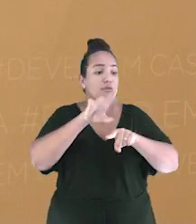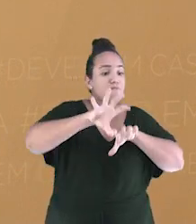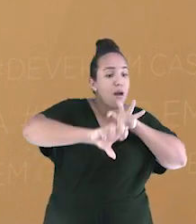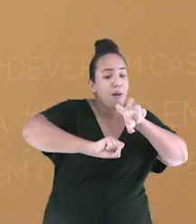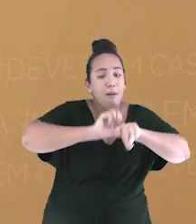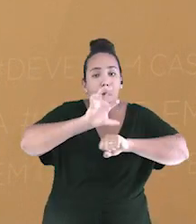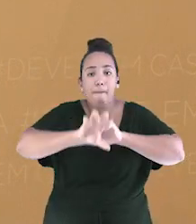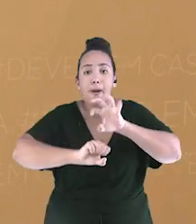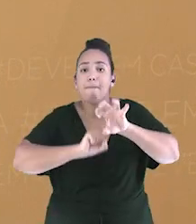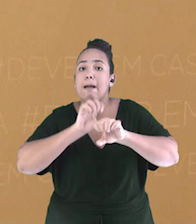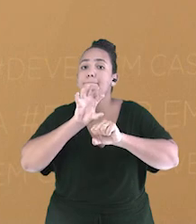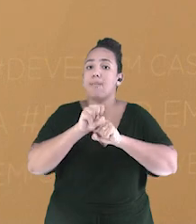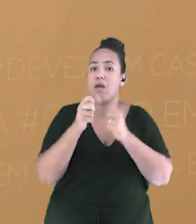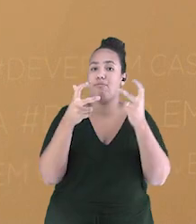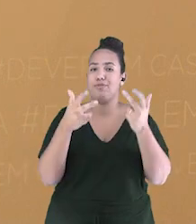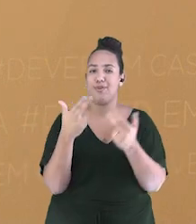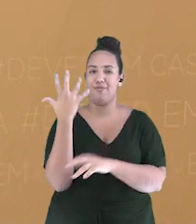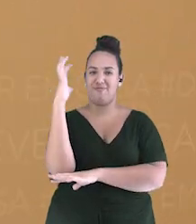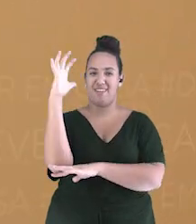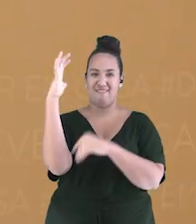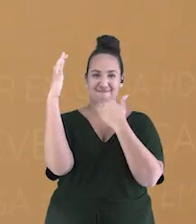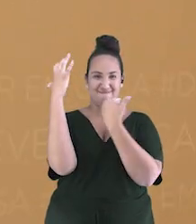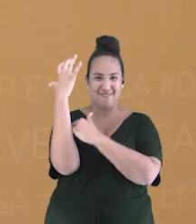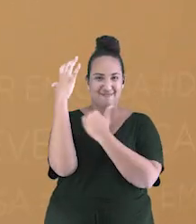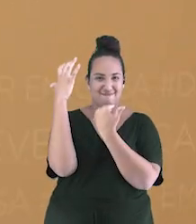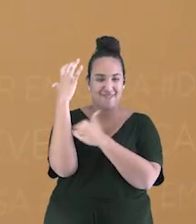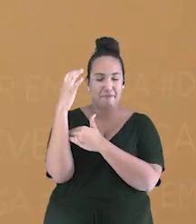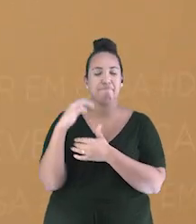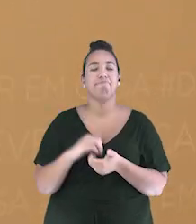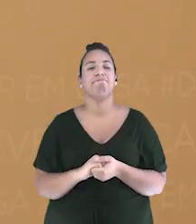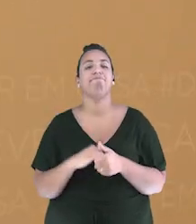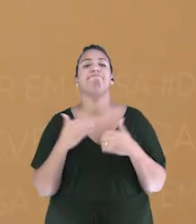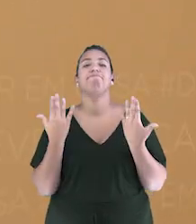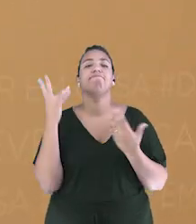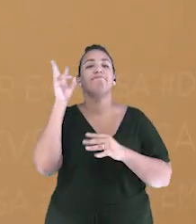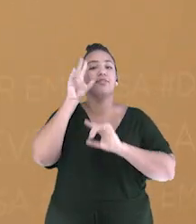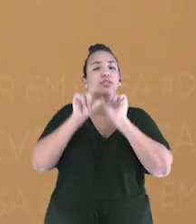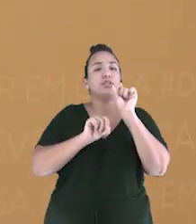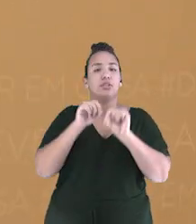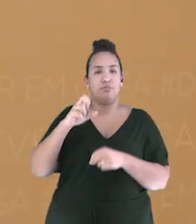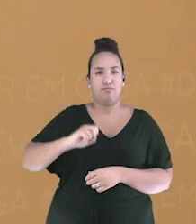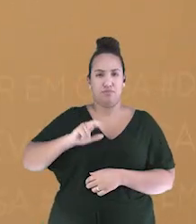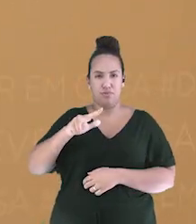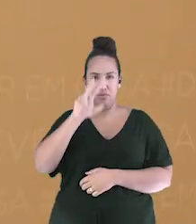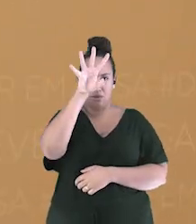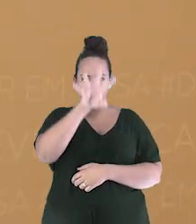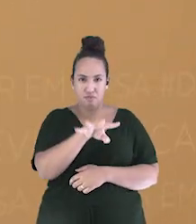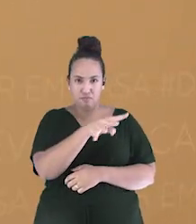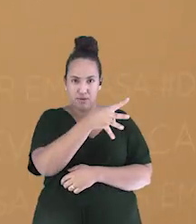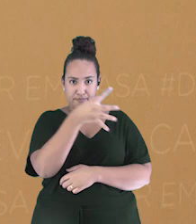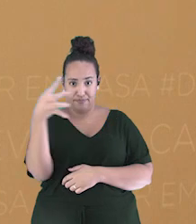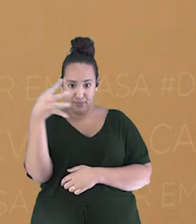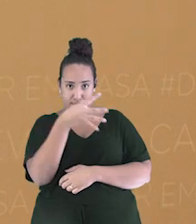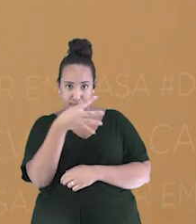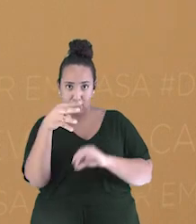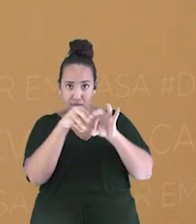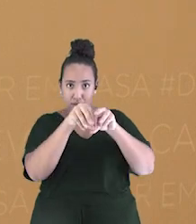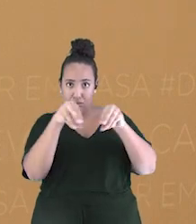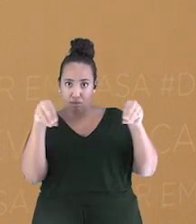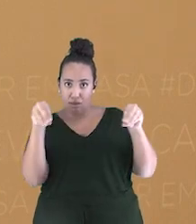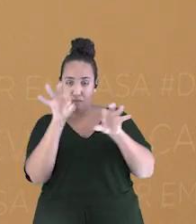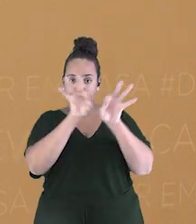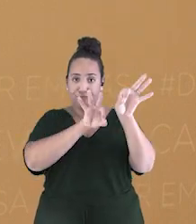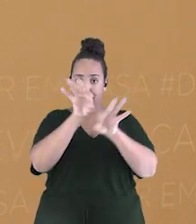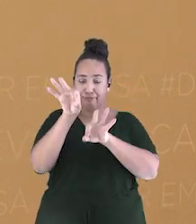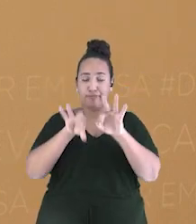país, tal como fizeram com o pau-brasil. Lembrando que Portugal organizou as capitanias hereditárias. Então, os portugueses